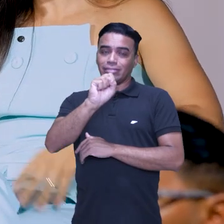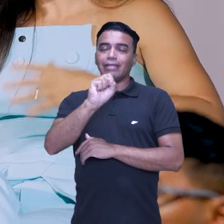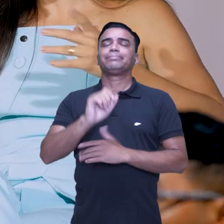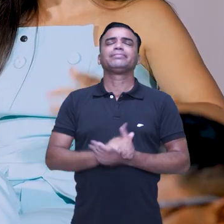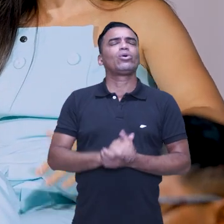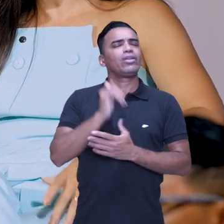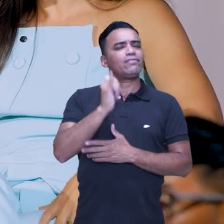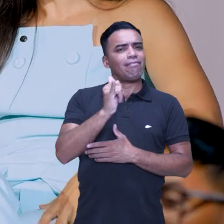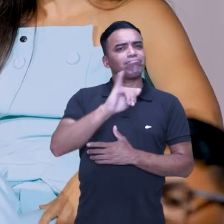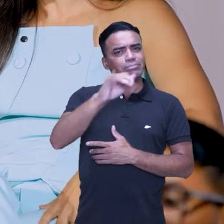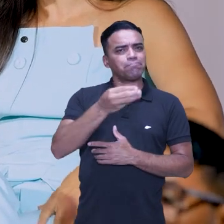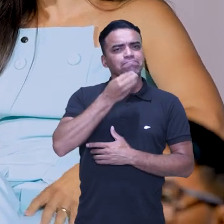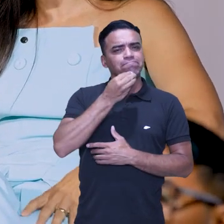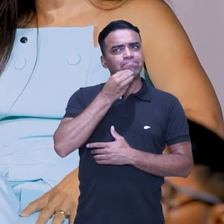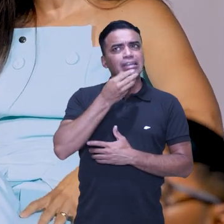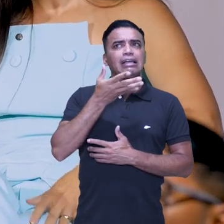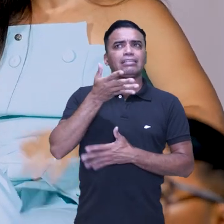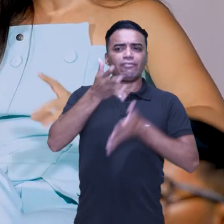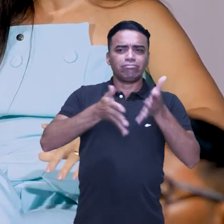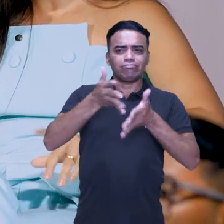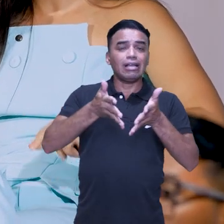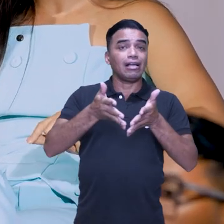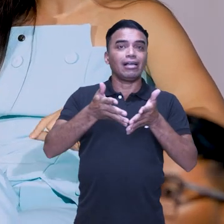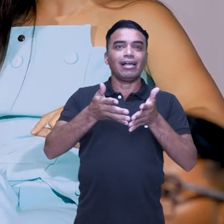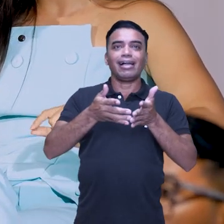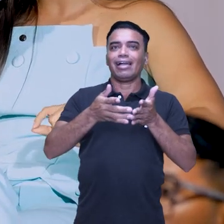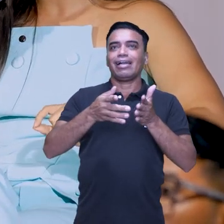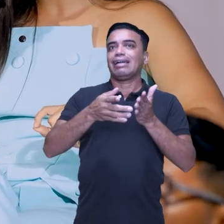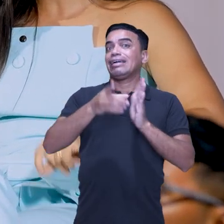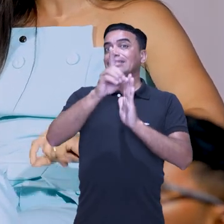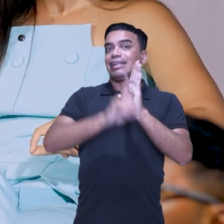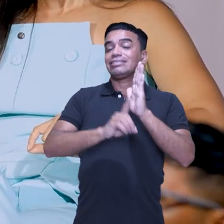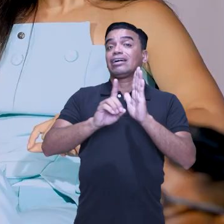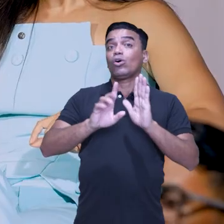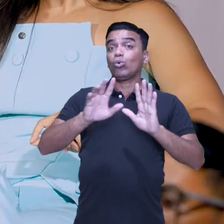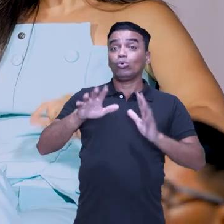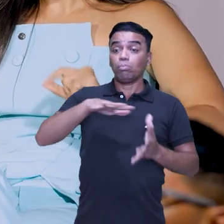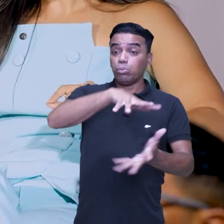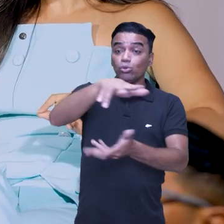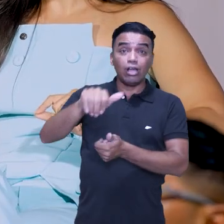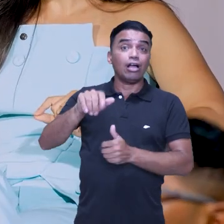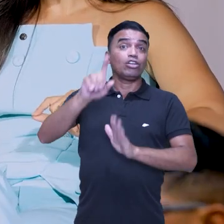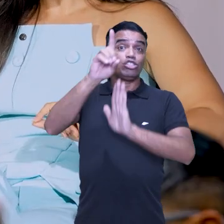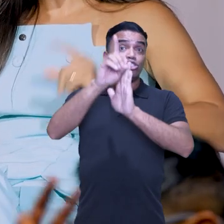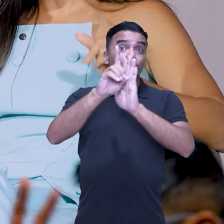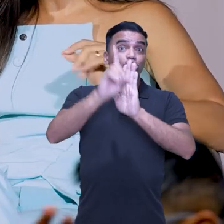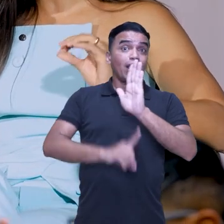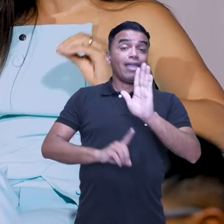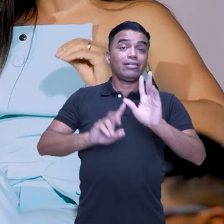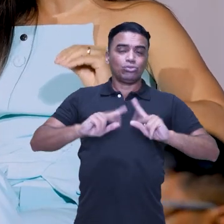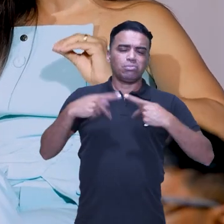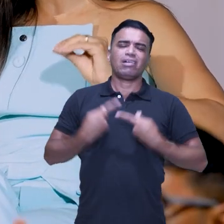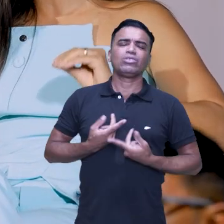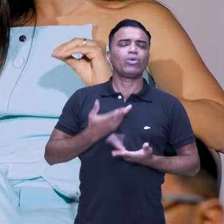suscitar aqui, na oportunidade, eu estava falando sobre a Declaração Universal de Direitos Humanos, e eu me lembro que eu os questionei. Eu falei, gente,